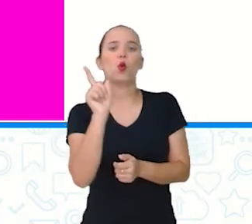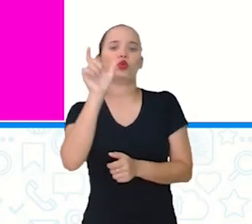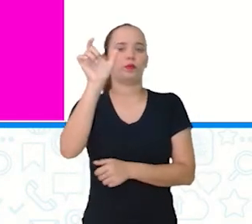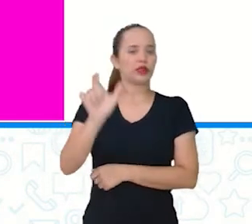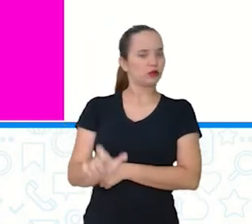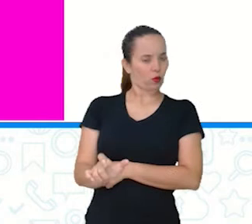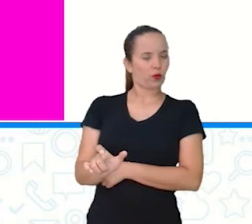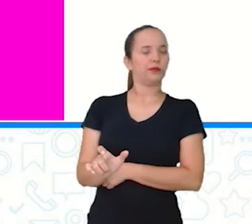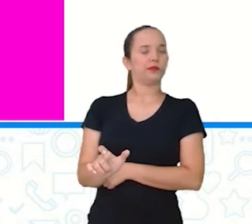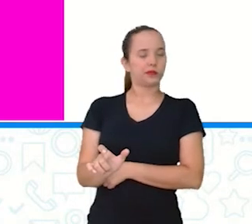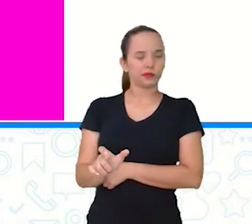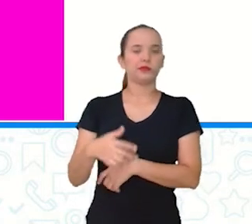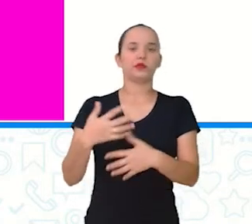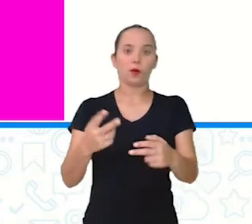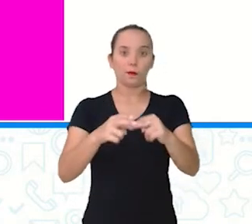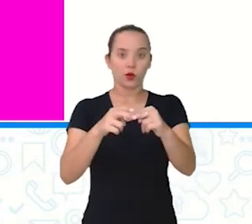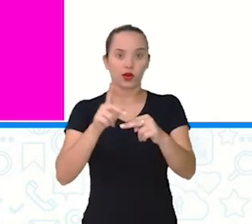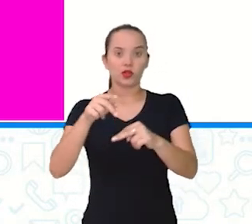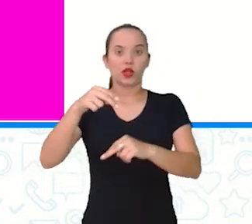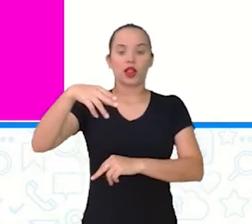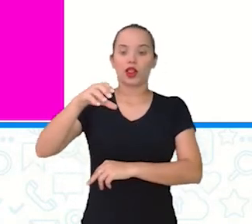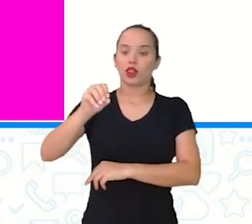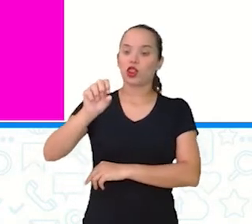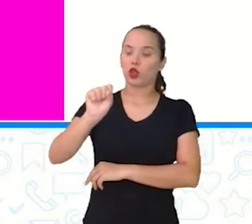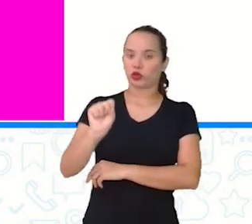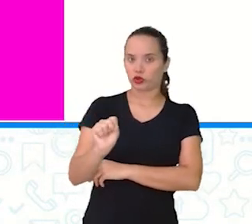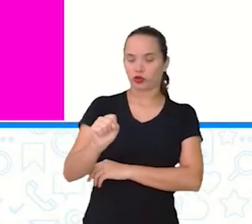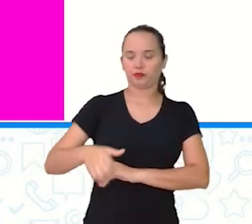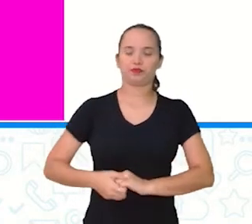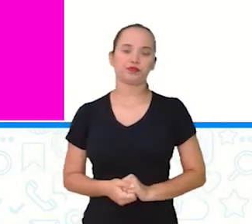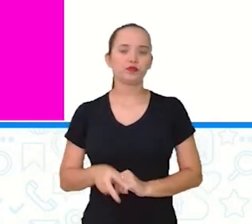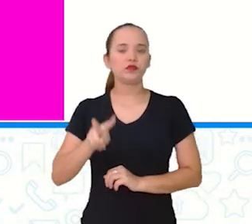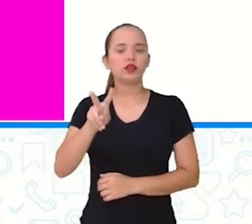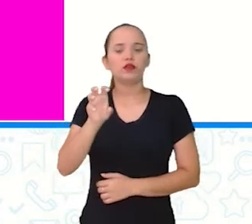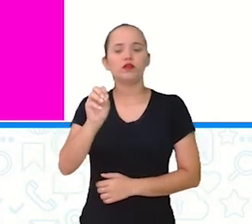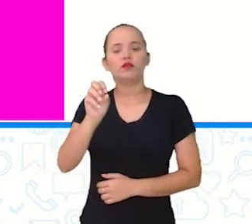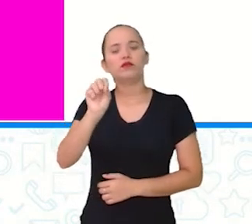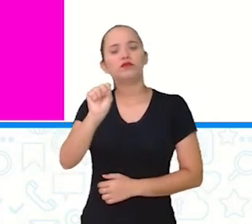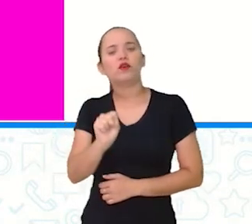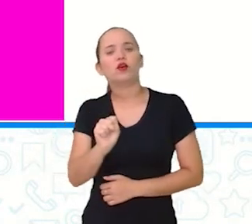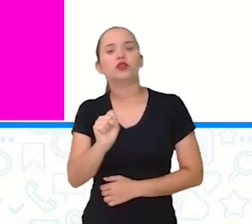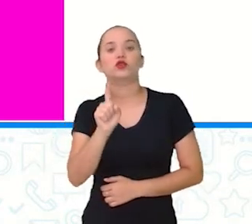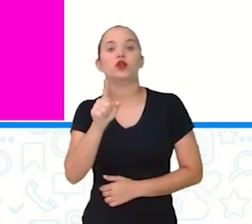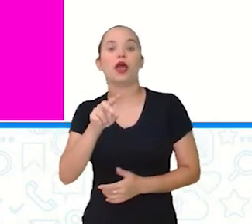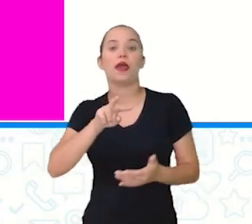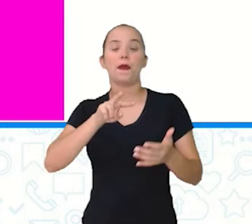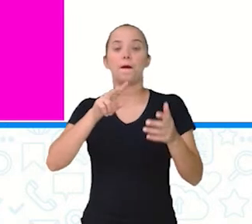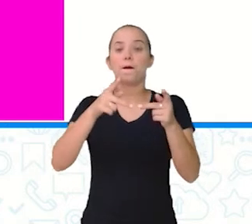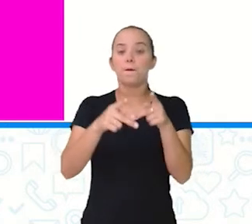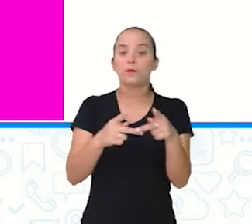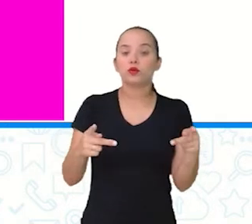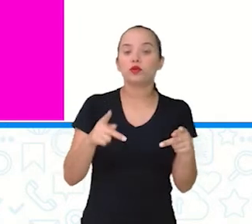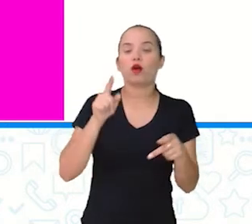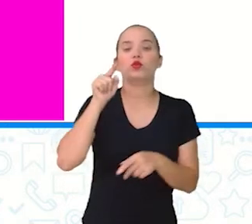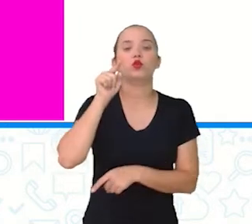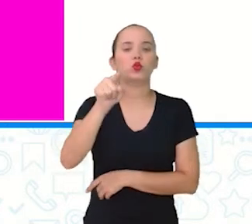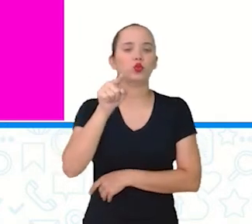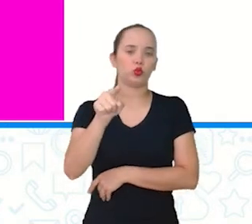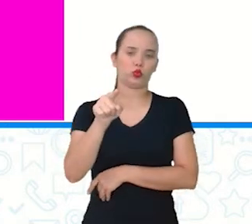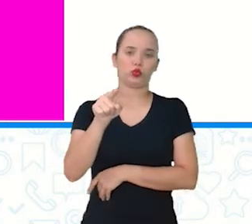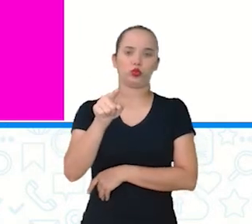alguém. Então, nós cantamos. Vós cantastes é o plural de tu,